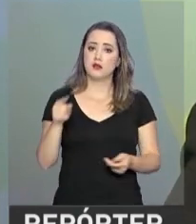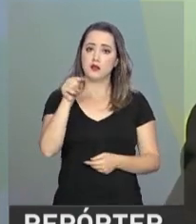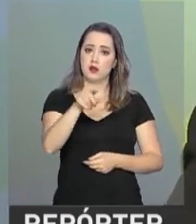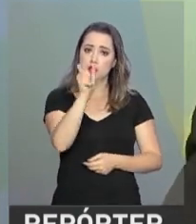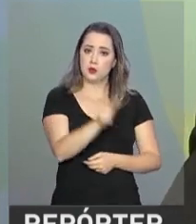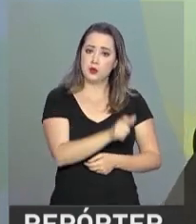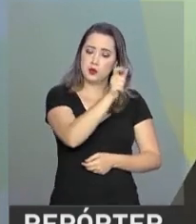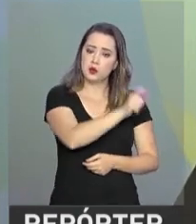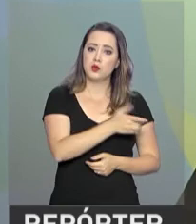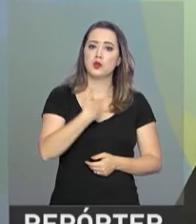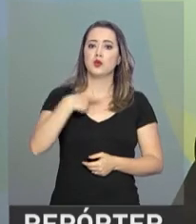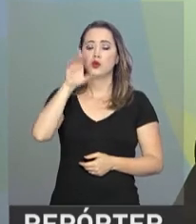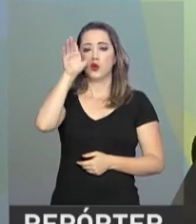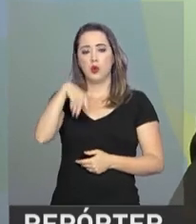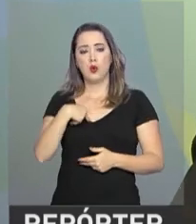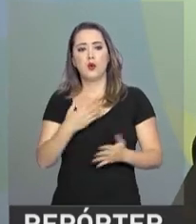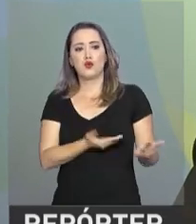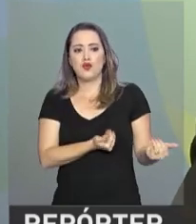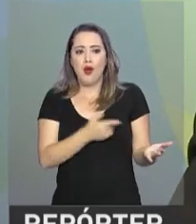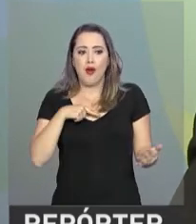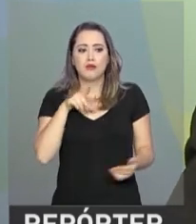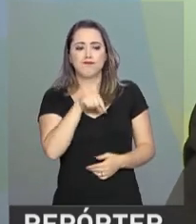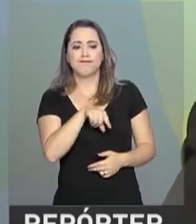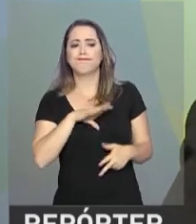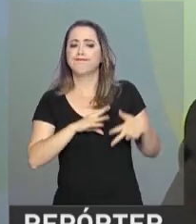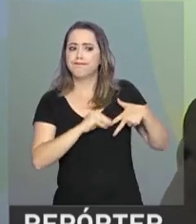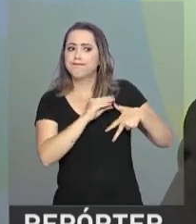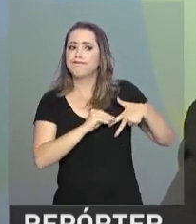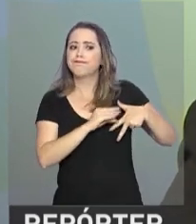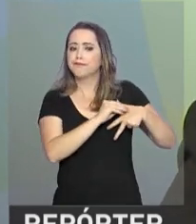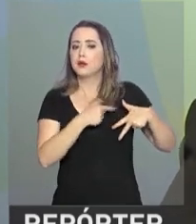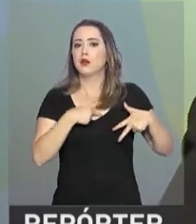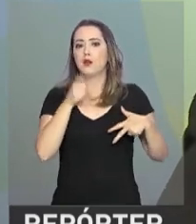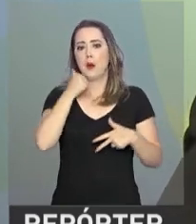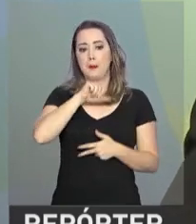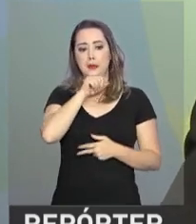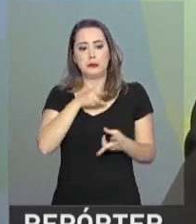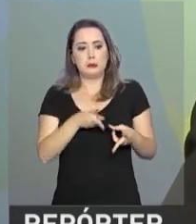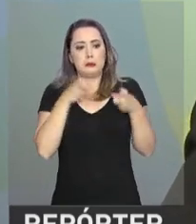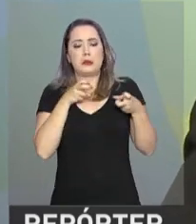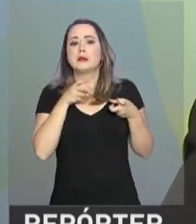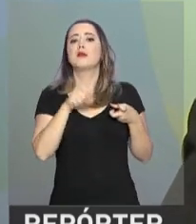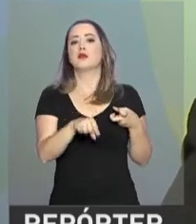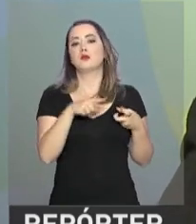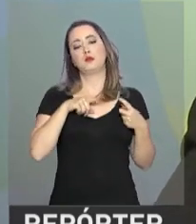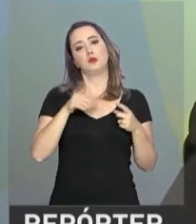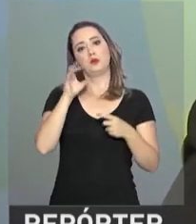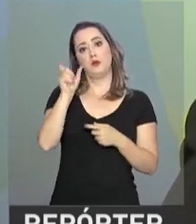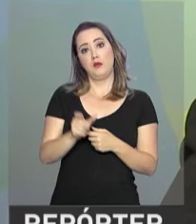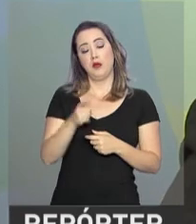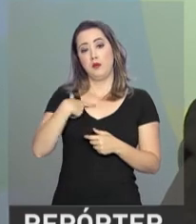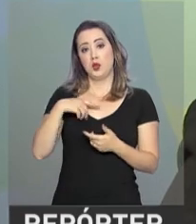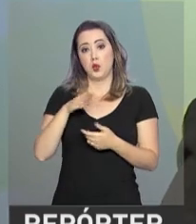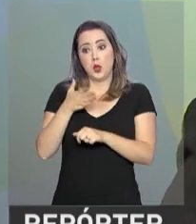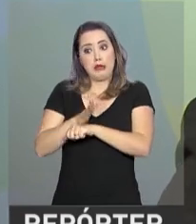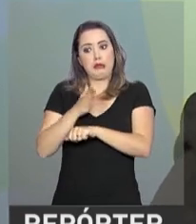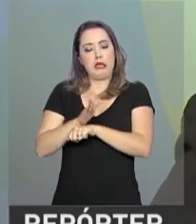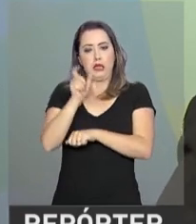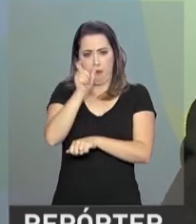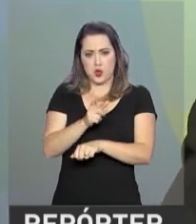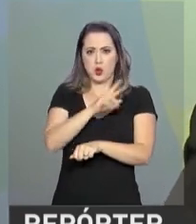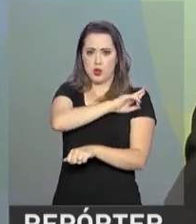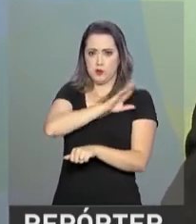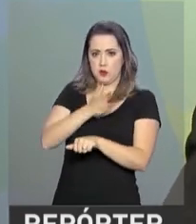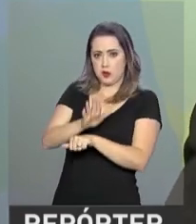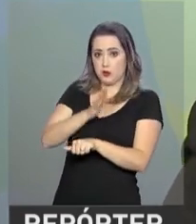abuso à mãe que perceber que esse jovem pode sofrer sofrer esse abuso que o técnico que perceber isso